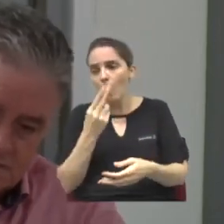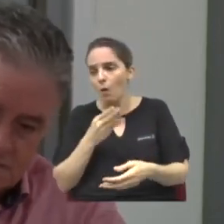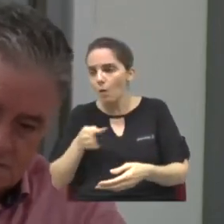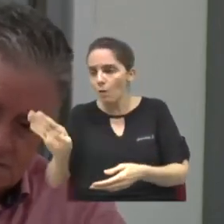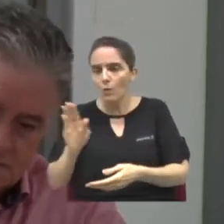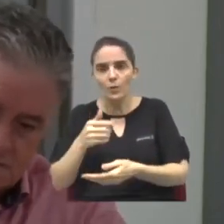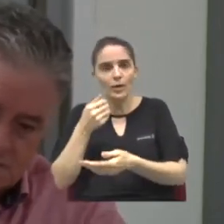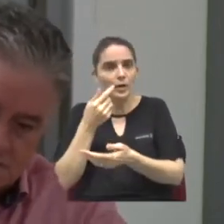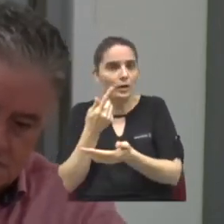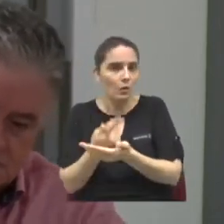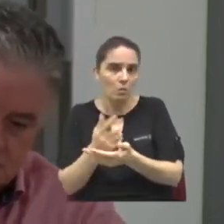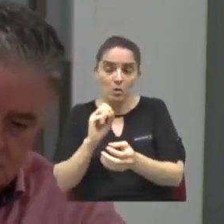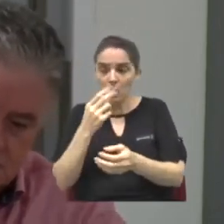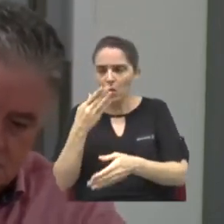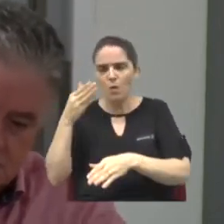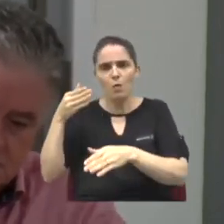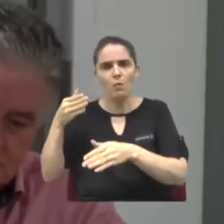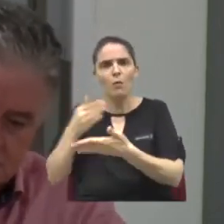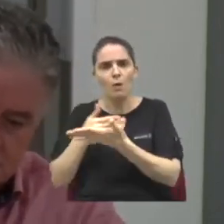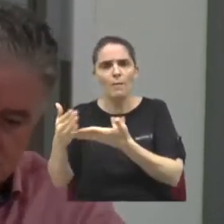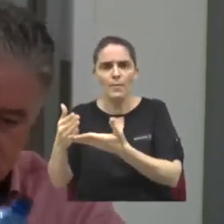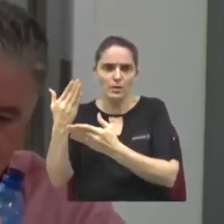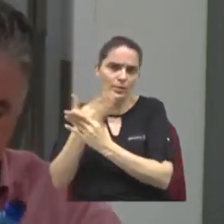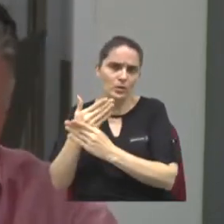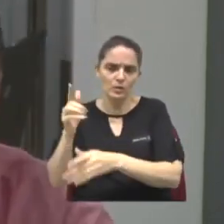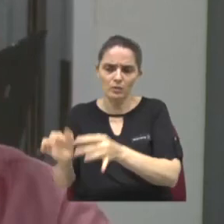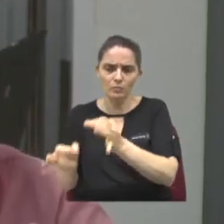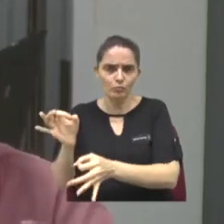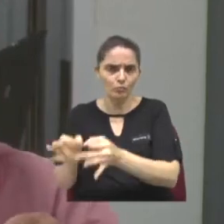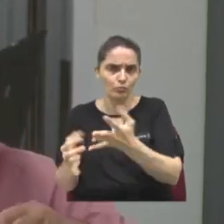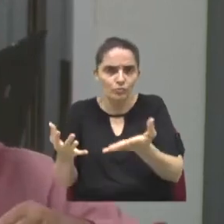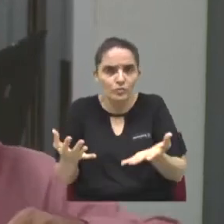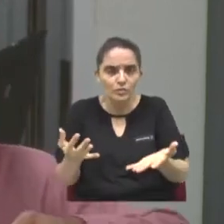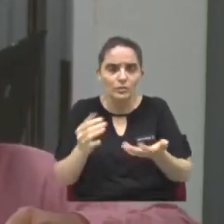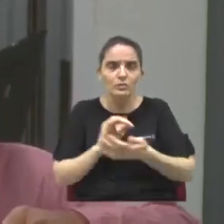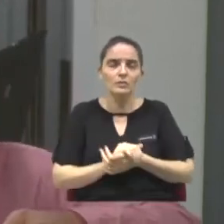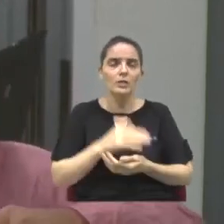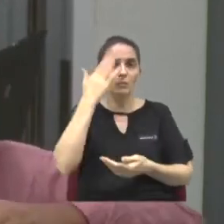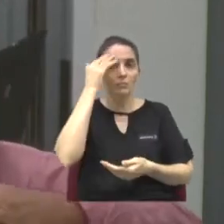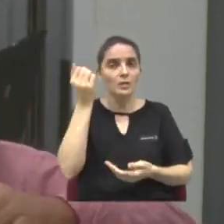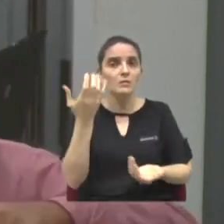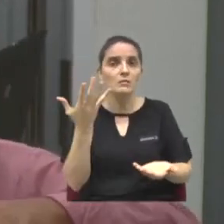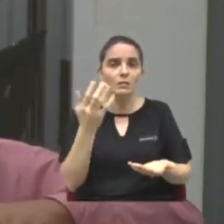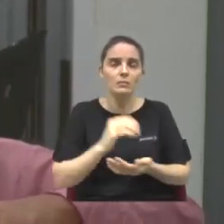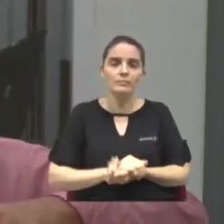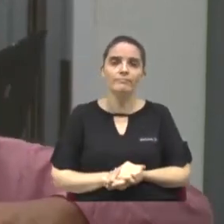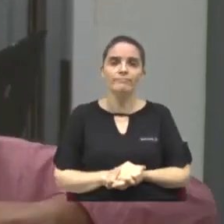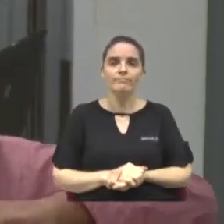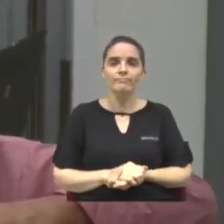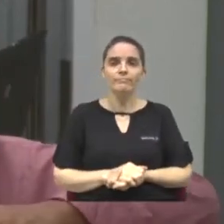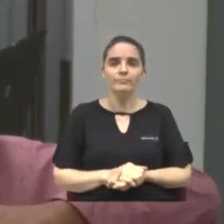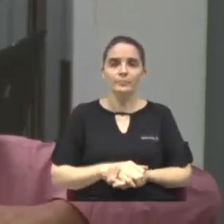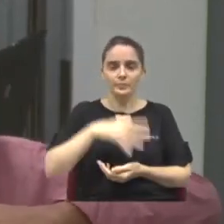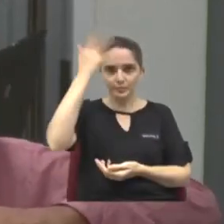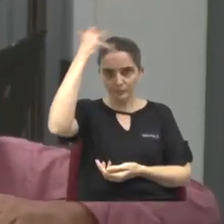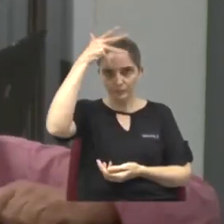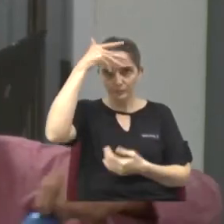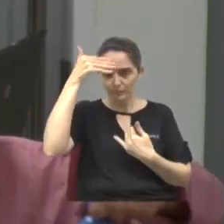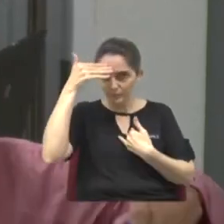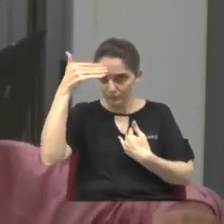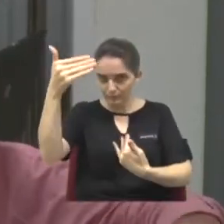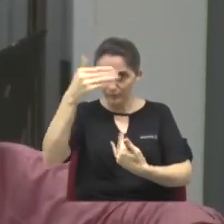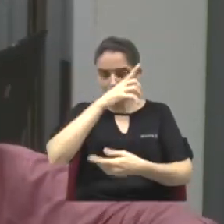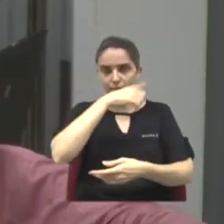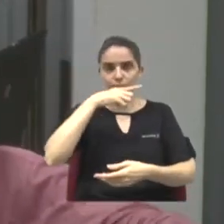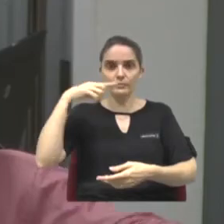ou judicializa, né, para ver qual a melhor, no momento, a melhor ação. Pois não, vereadora. Muito obrigada, doutora